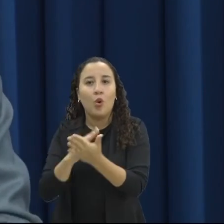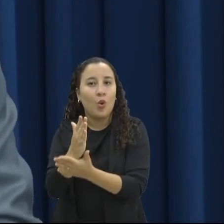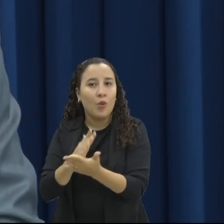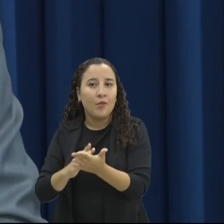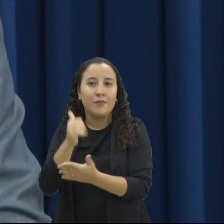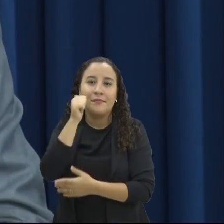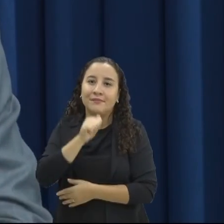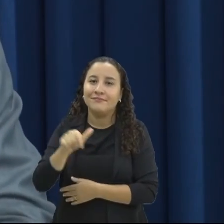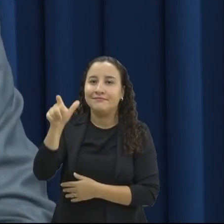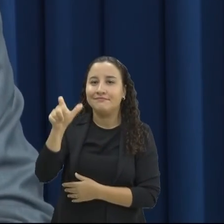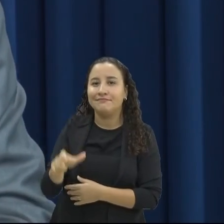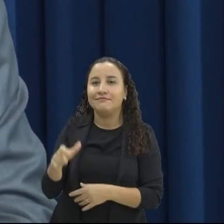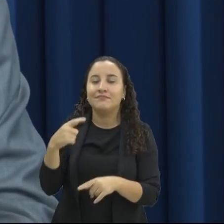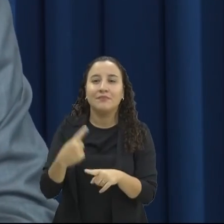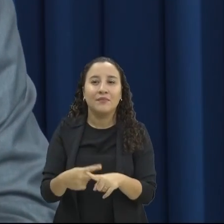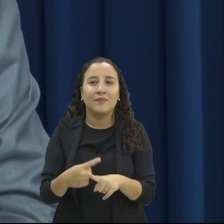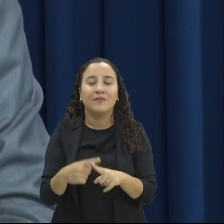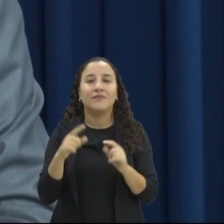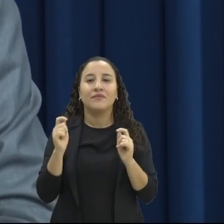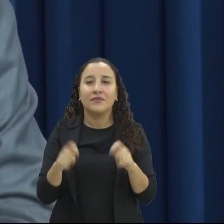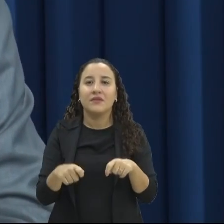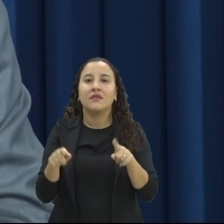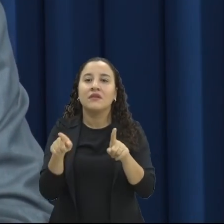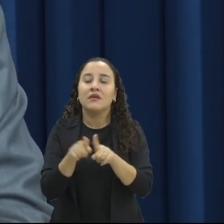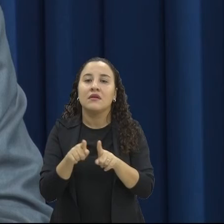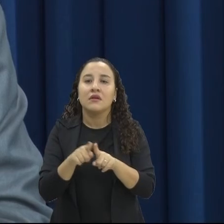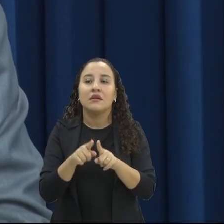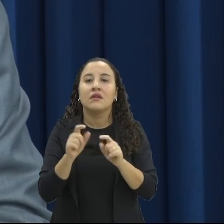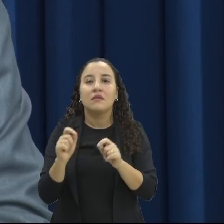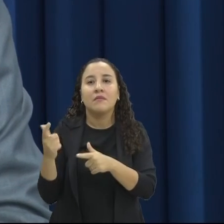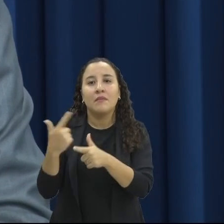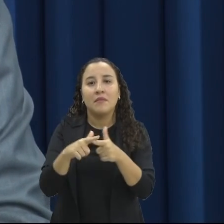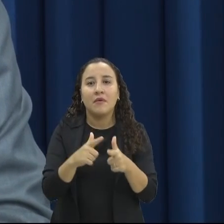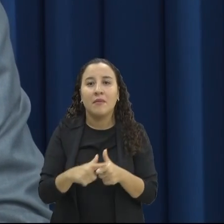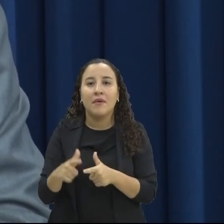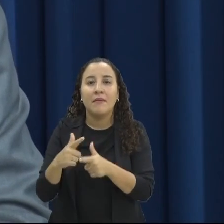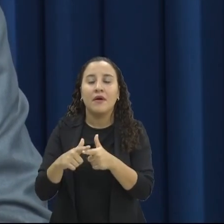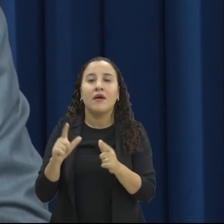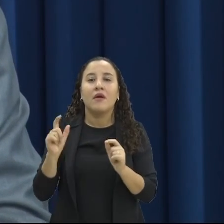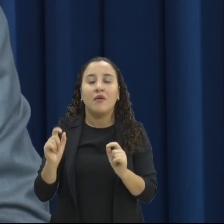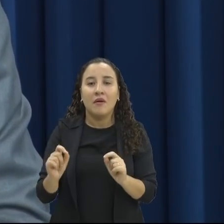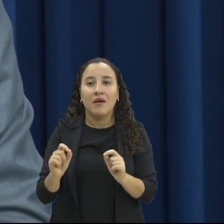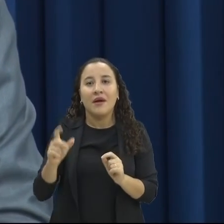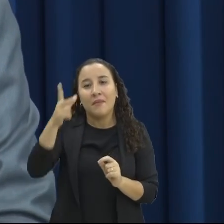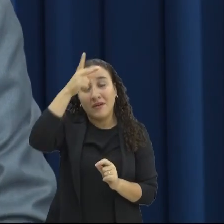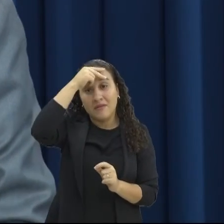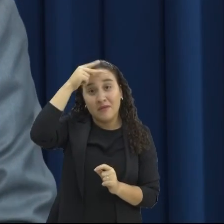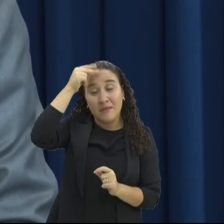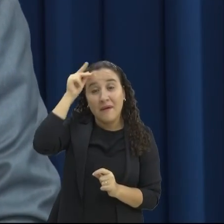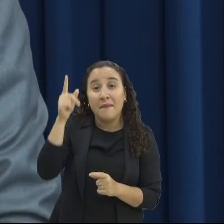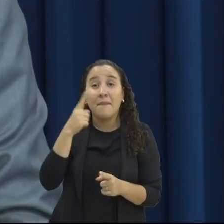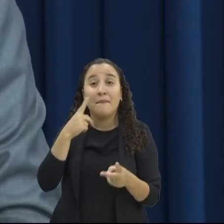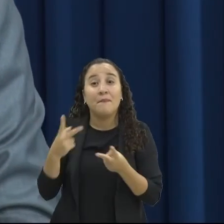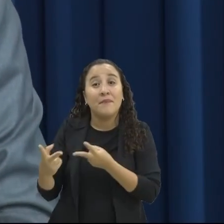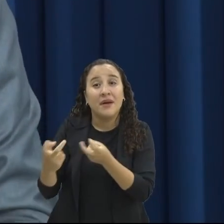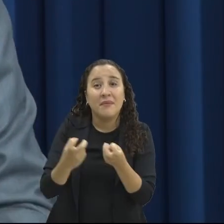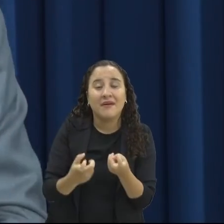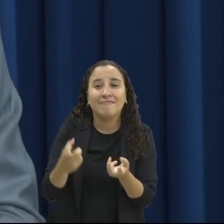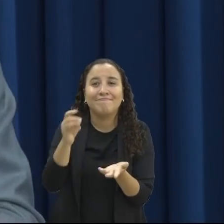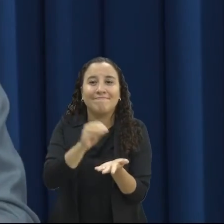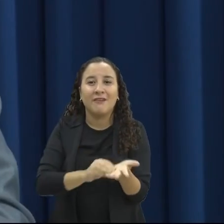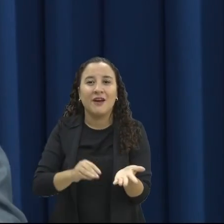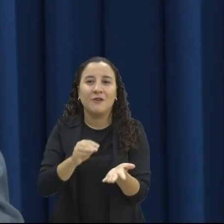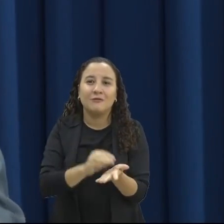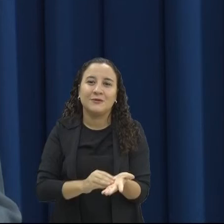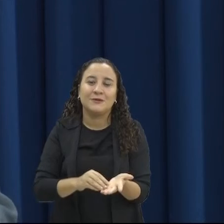de insatisfação e isso pode prejudicar a candidatura da prefeitura nesse momento. Olha o nível de responsabilidade que nós